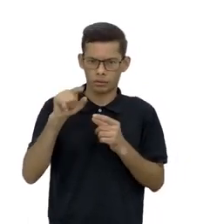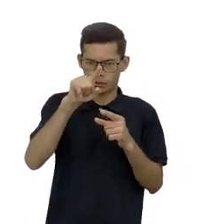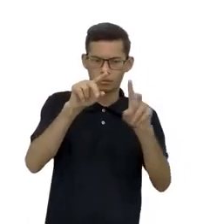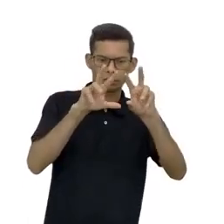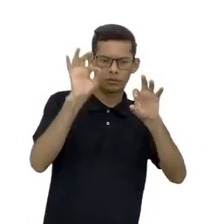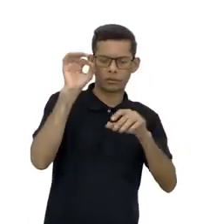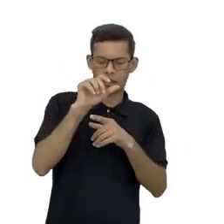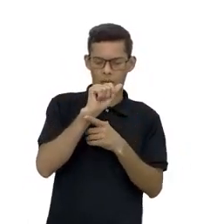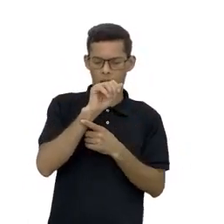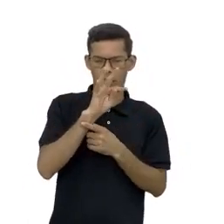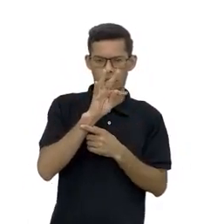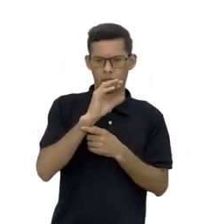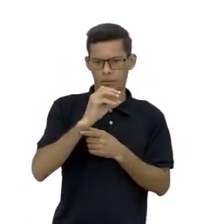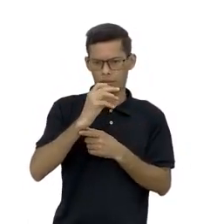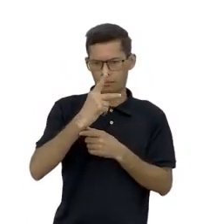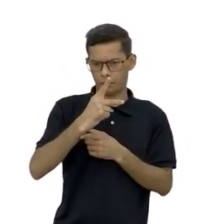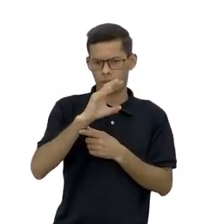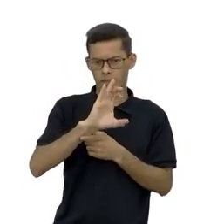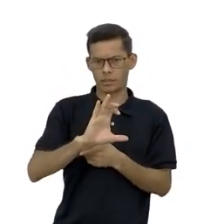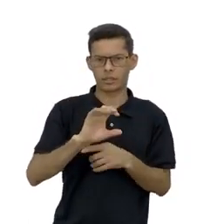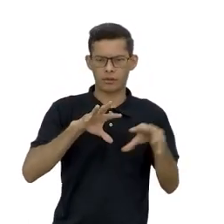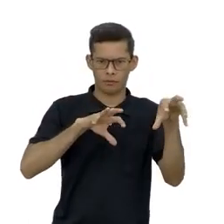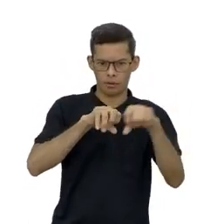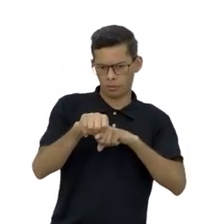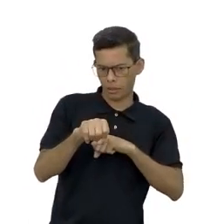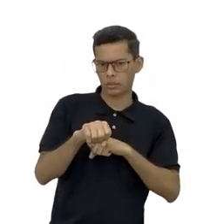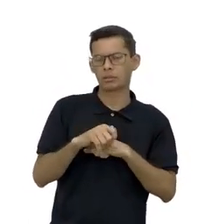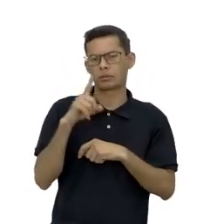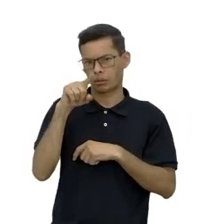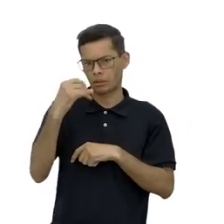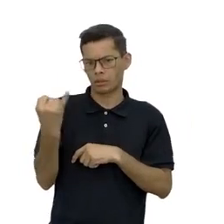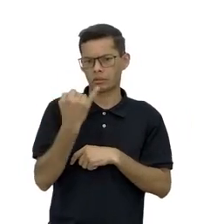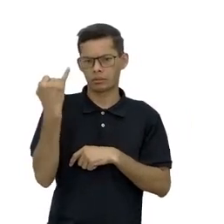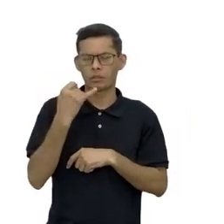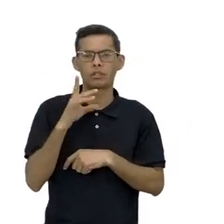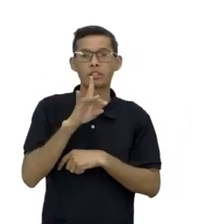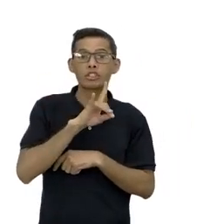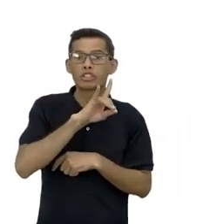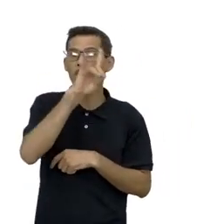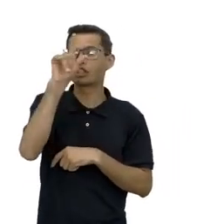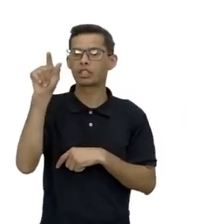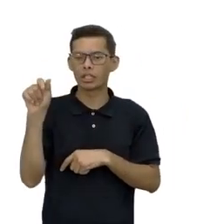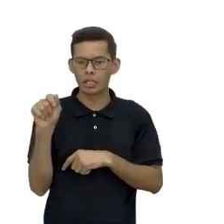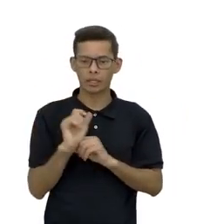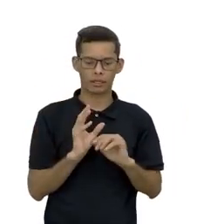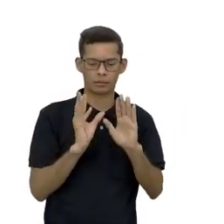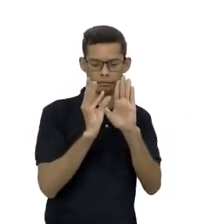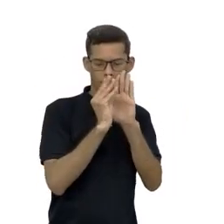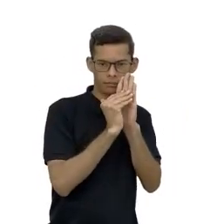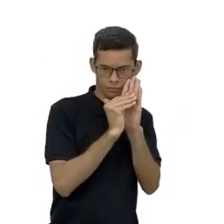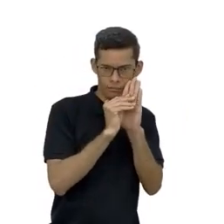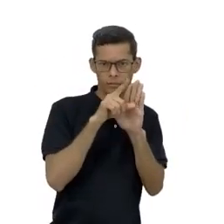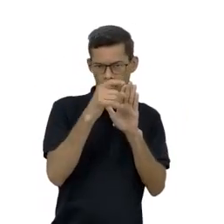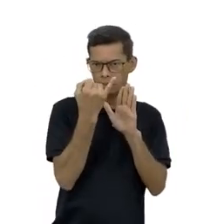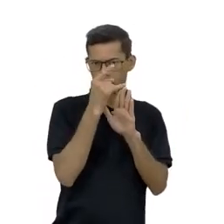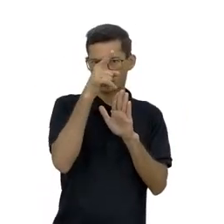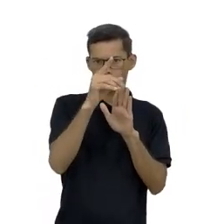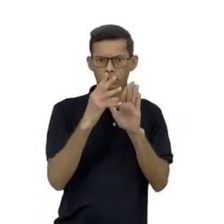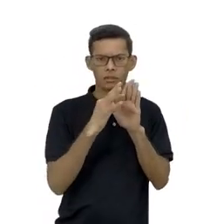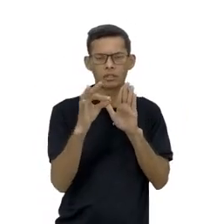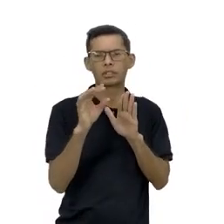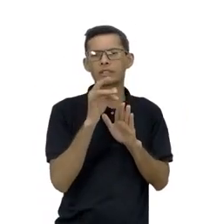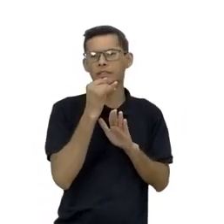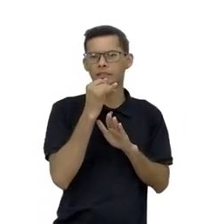ATTC. Muito importante que vocês, então, escolham a data em que a formação foi exibida. Por exemplo,